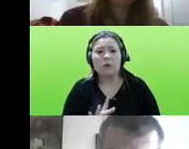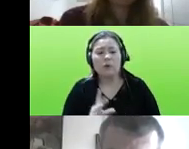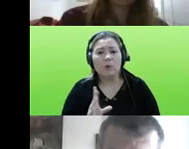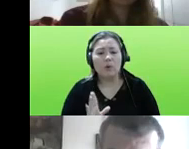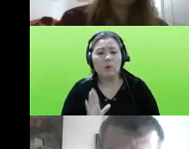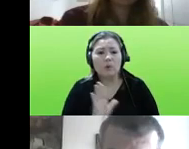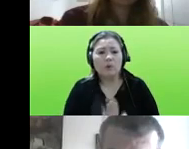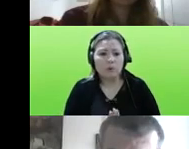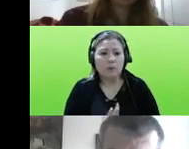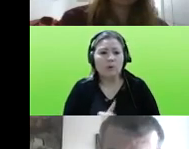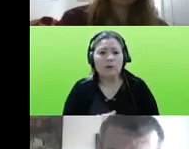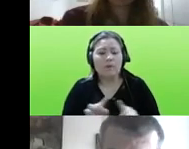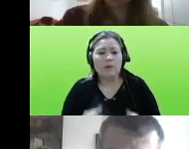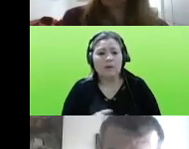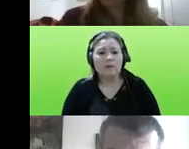e